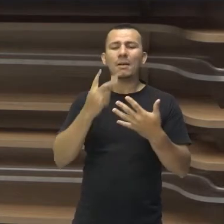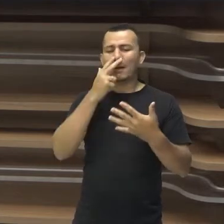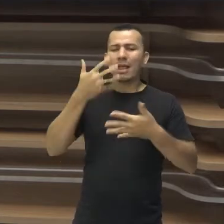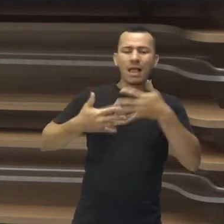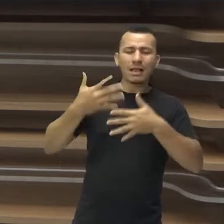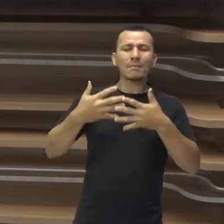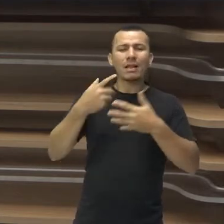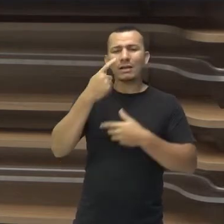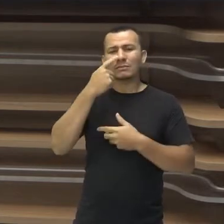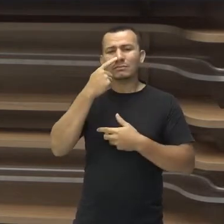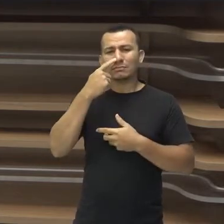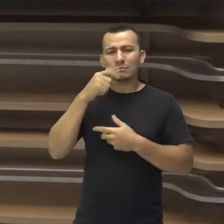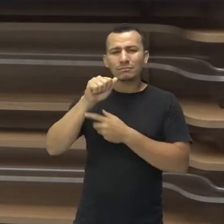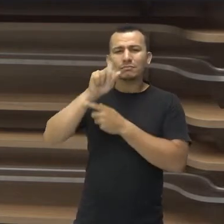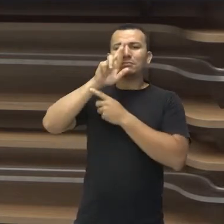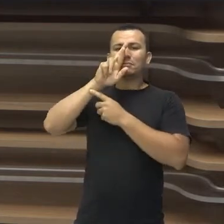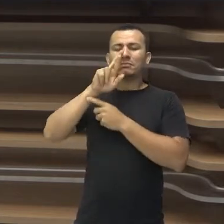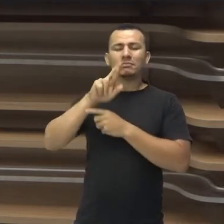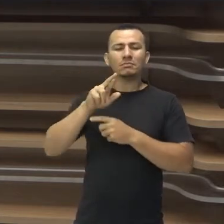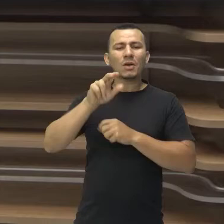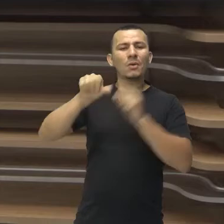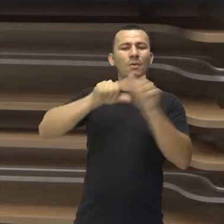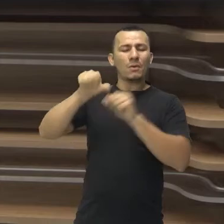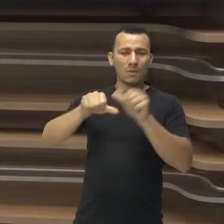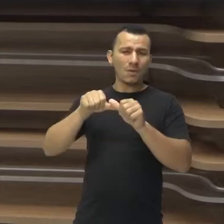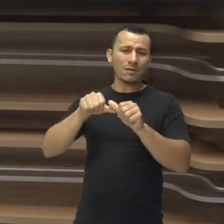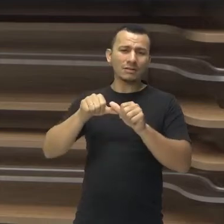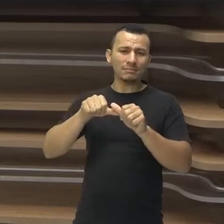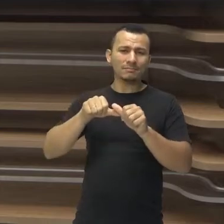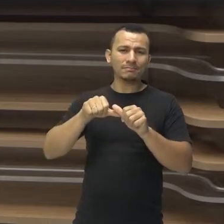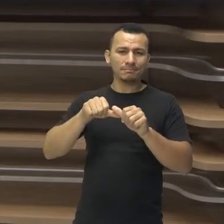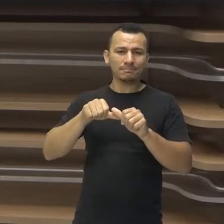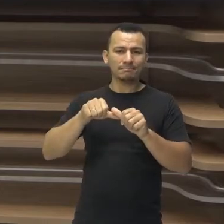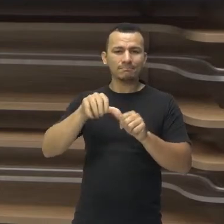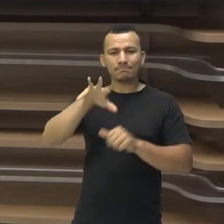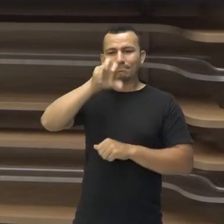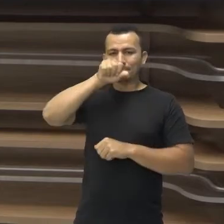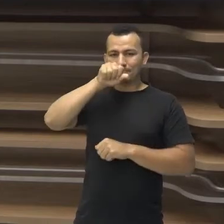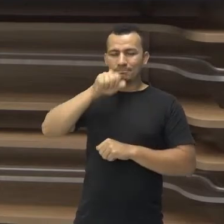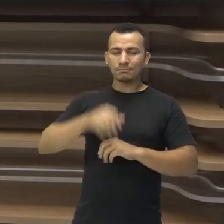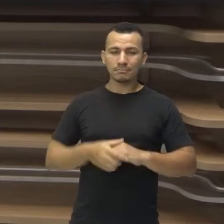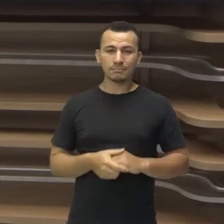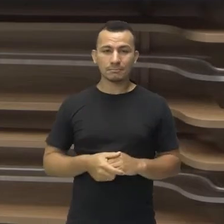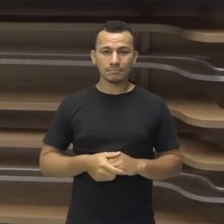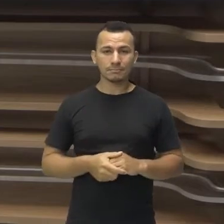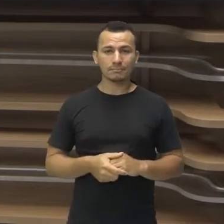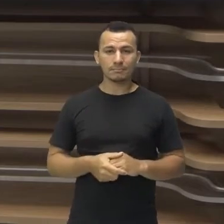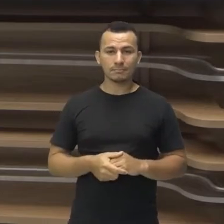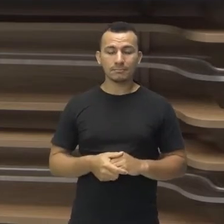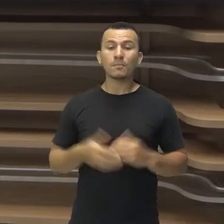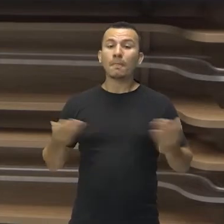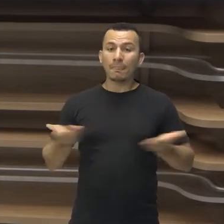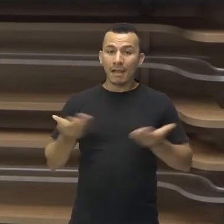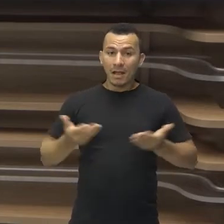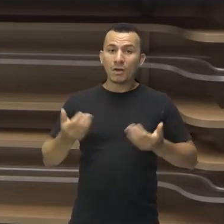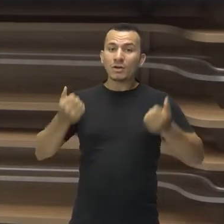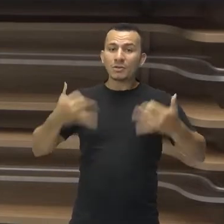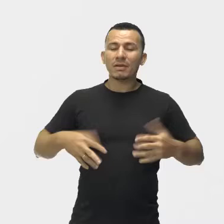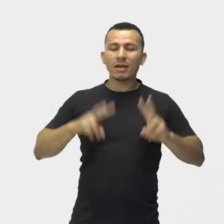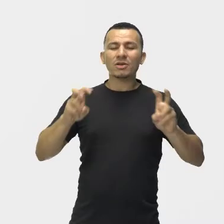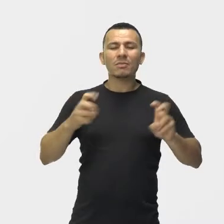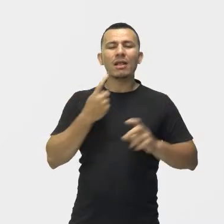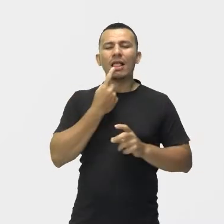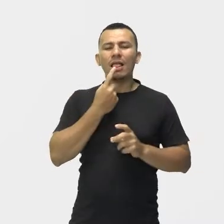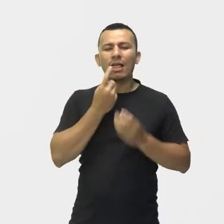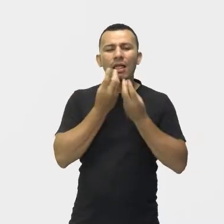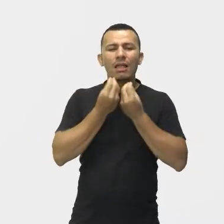ali influenciando nessa percepção, né, nessa recepção dos sinais, certo? Agora a gente vai falar aí sobre o